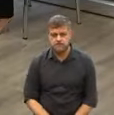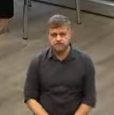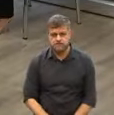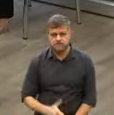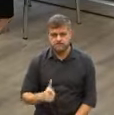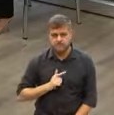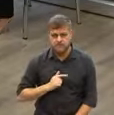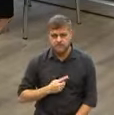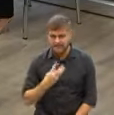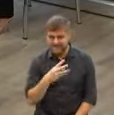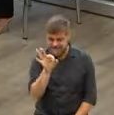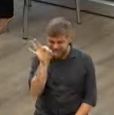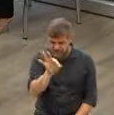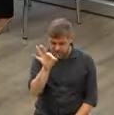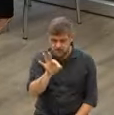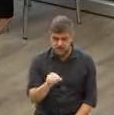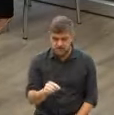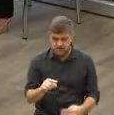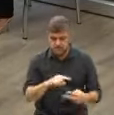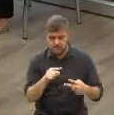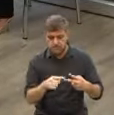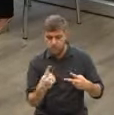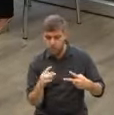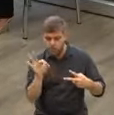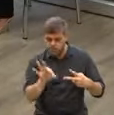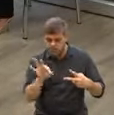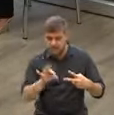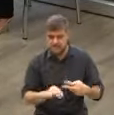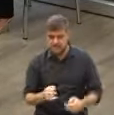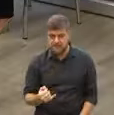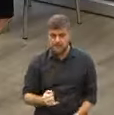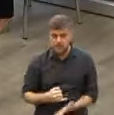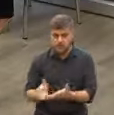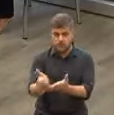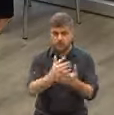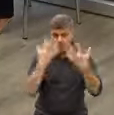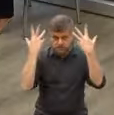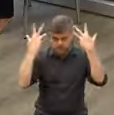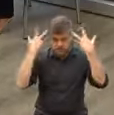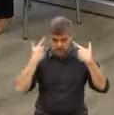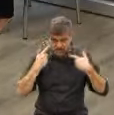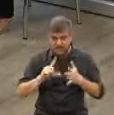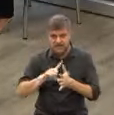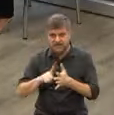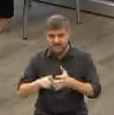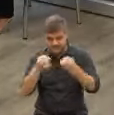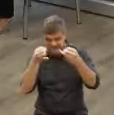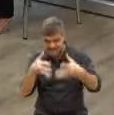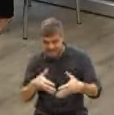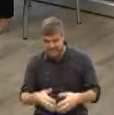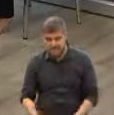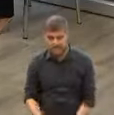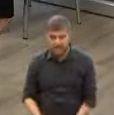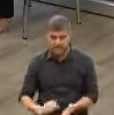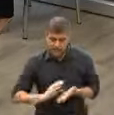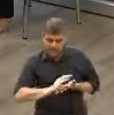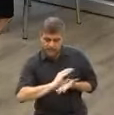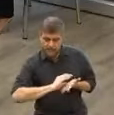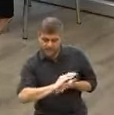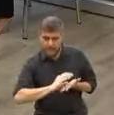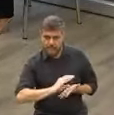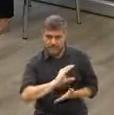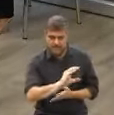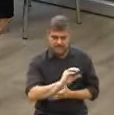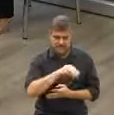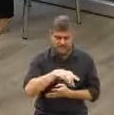o 3% e 1% do imposto de renda. E daqui a pouco, inclusive, a gente vai falar que é o leãozinho, né? Que vai para o